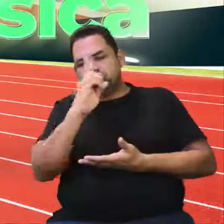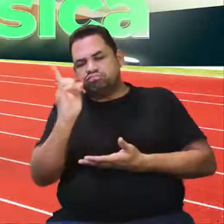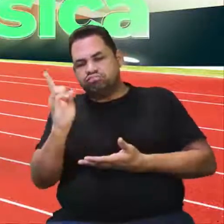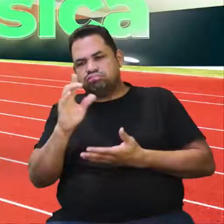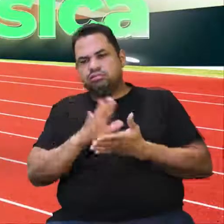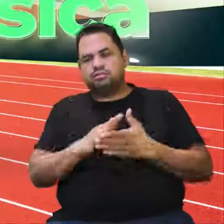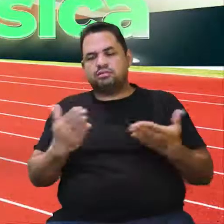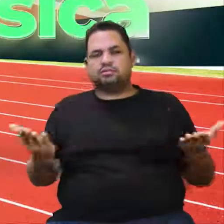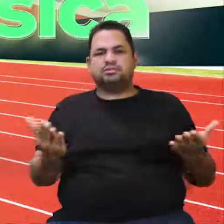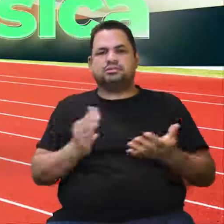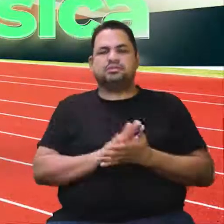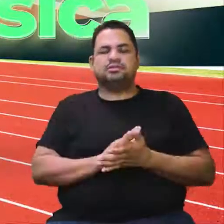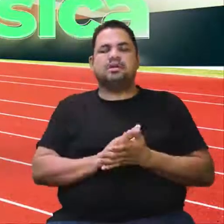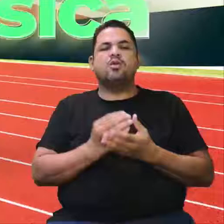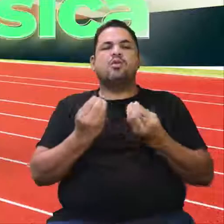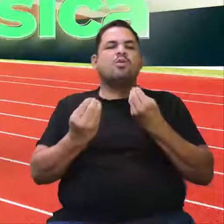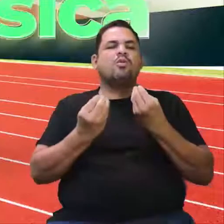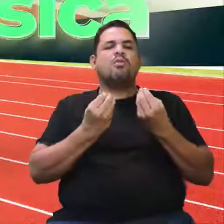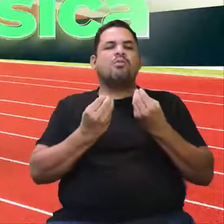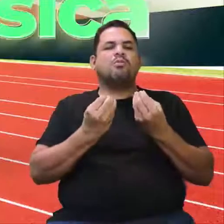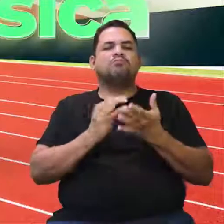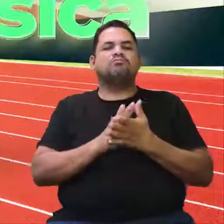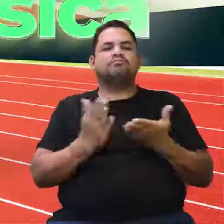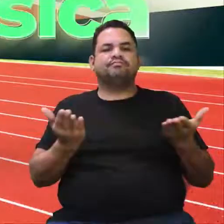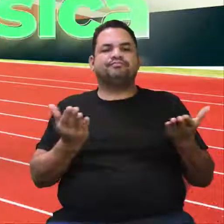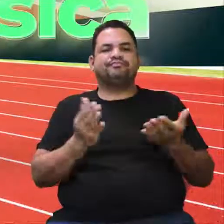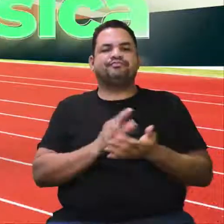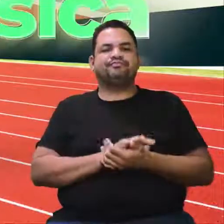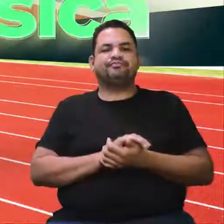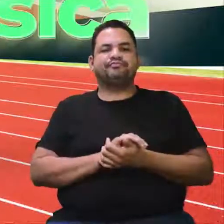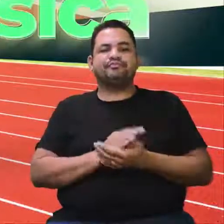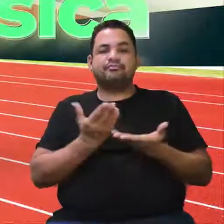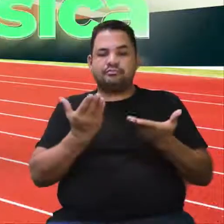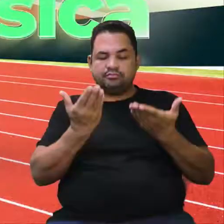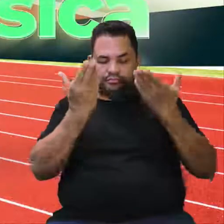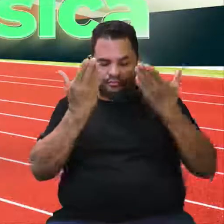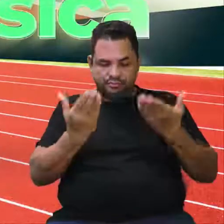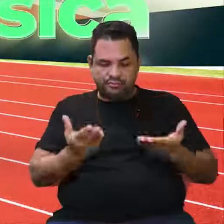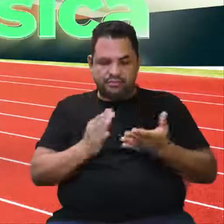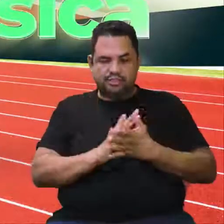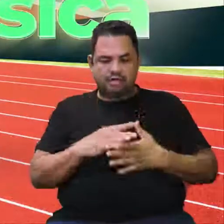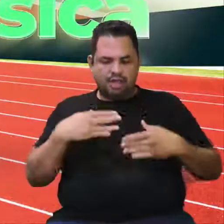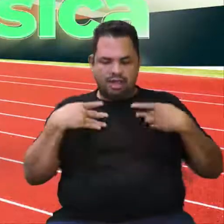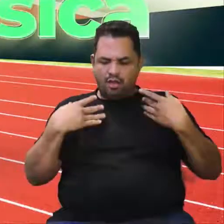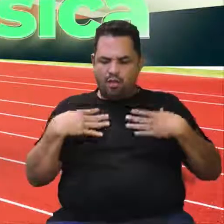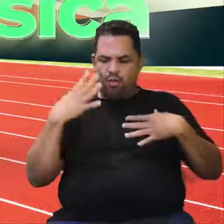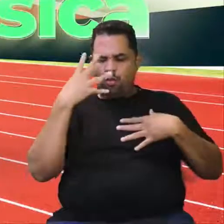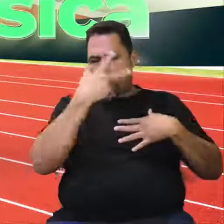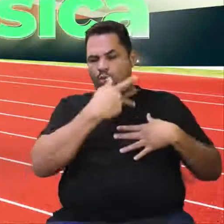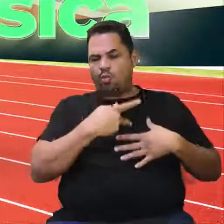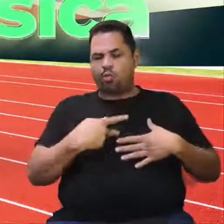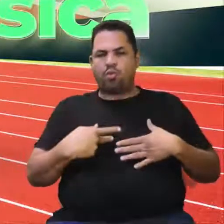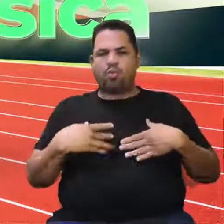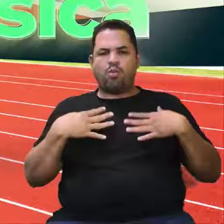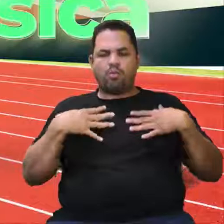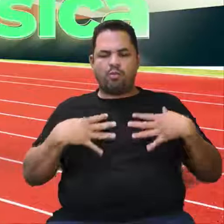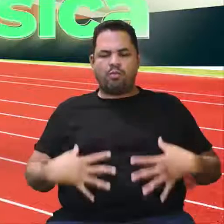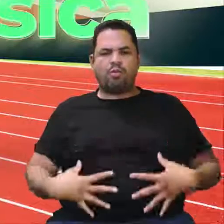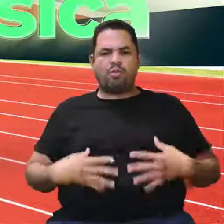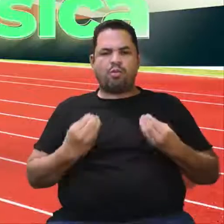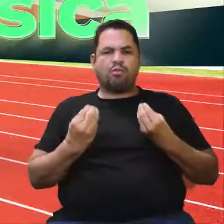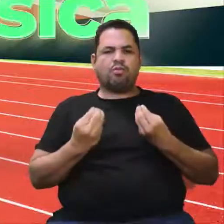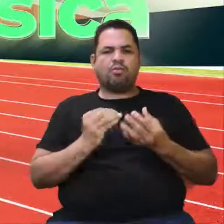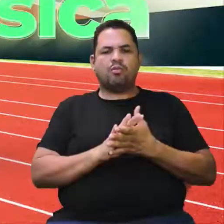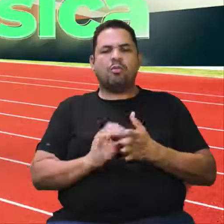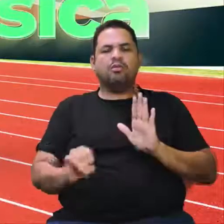uma boa hidratação? Como é que está tudo isso? E aí essa abordagem enquanto aparência e saúde, pensando em imagem corporal,